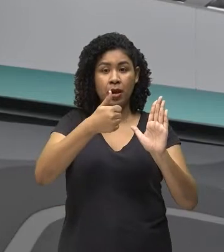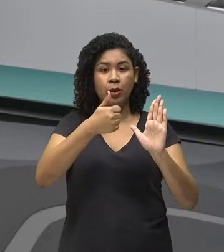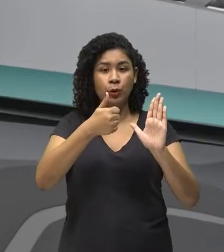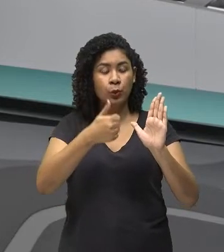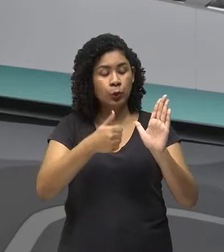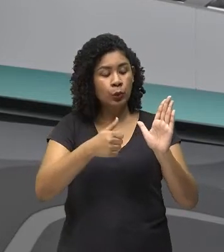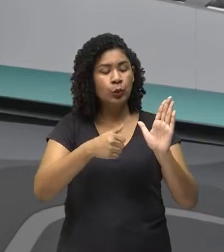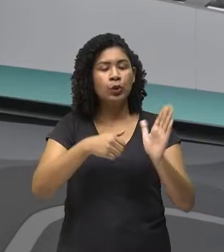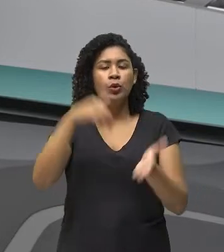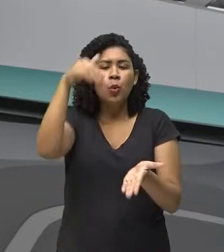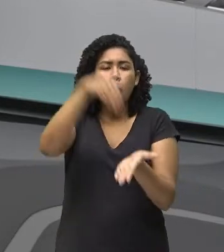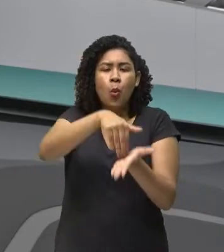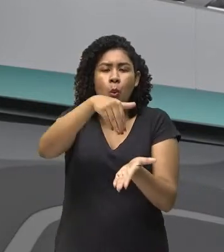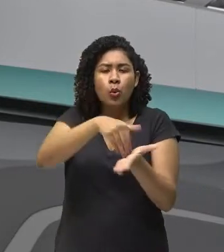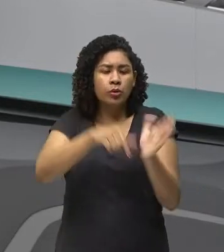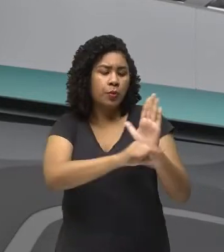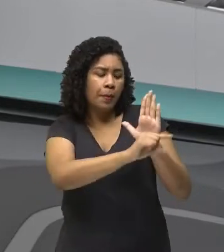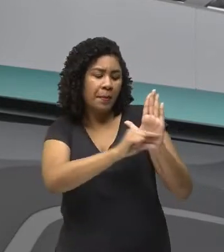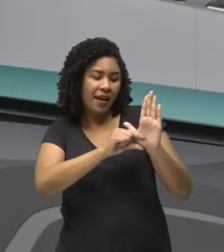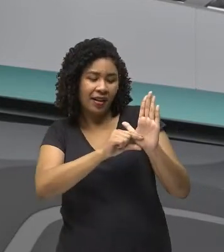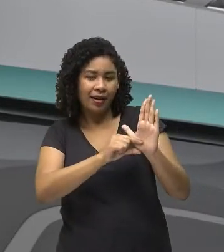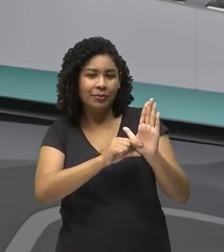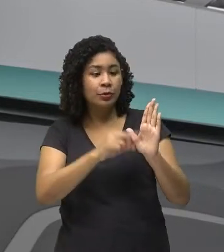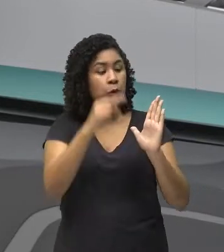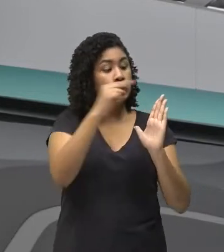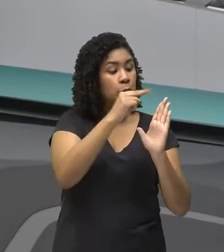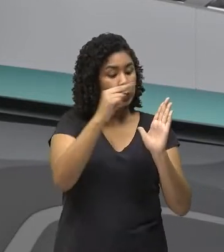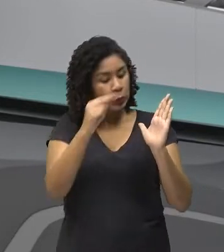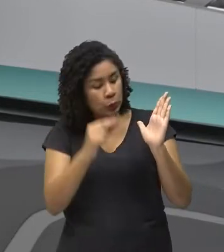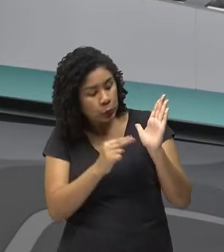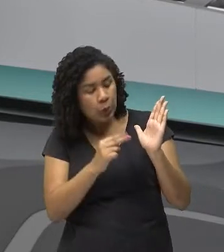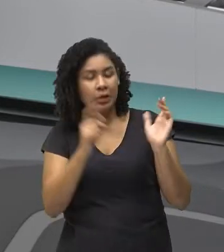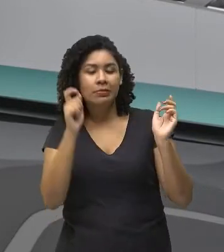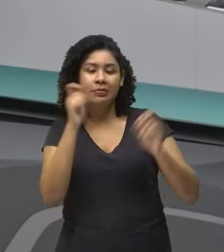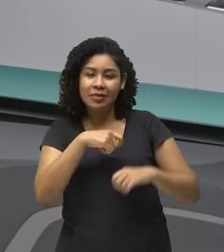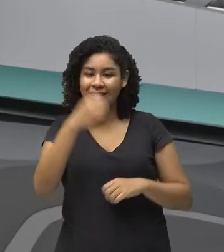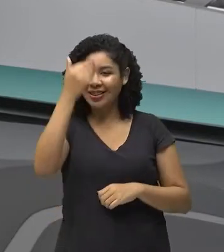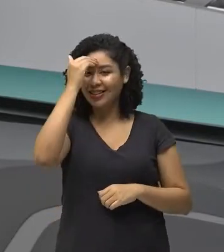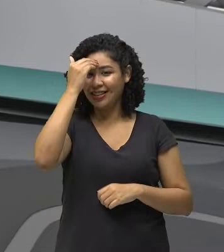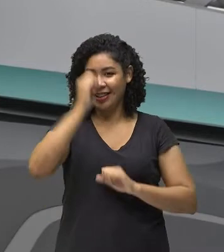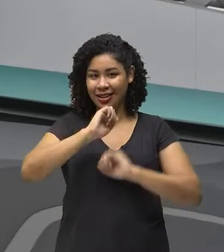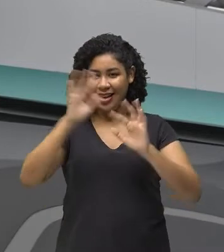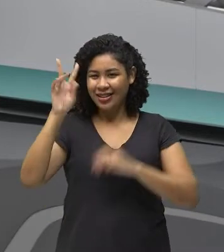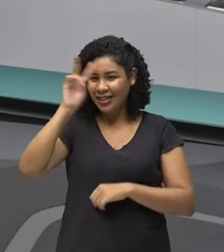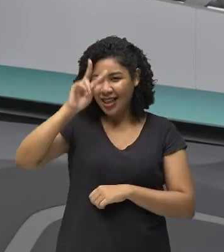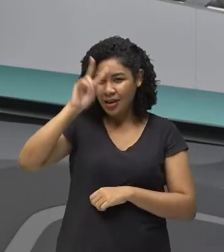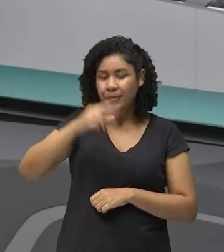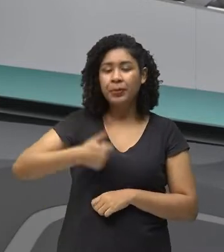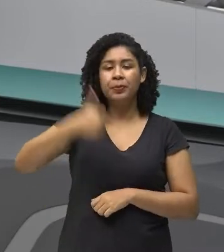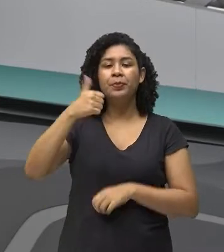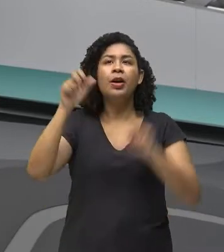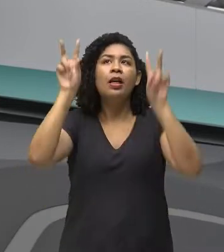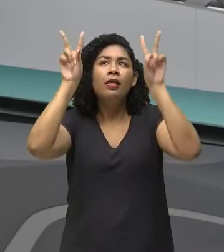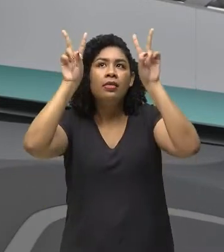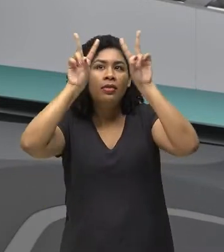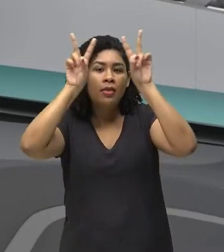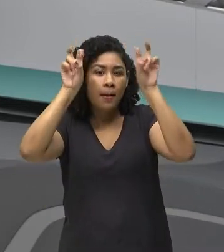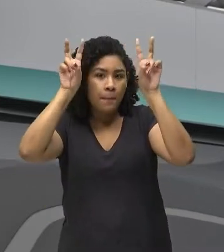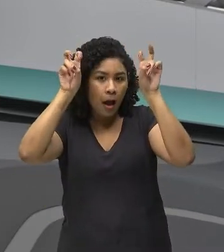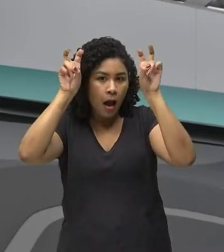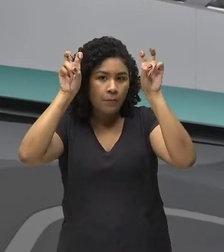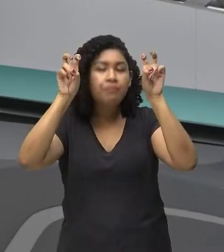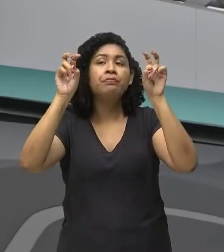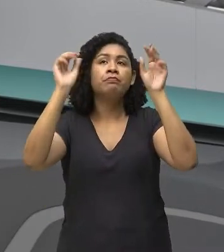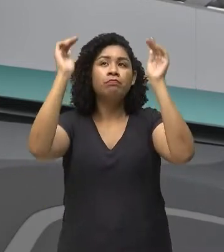uma sequência, né? Você começou lá em cima, no título e subtítulo, passou um pouquinho para a introdução, agora um pouquinho mais